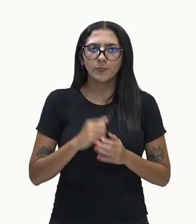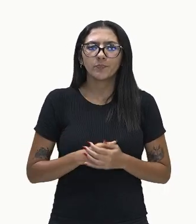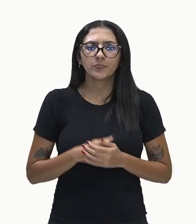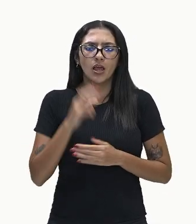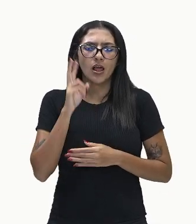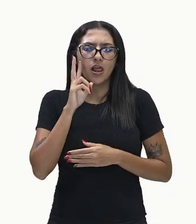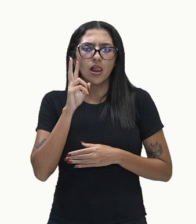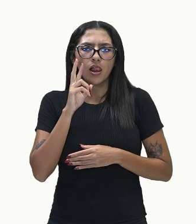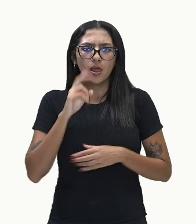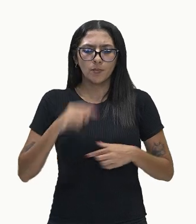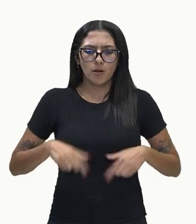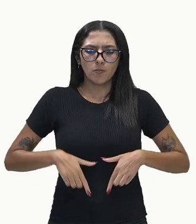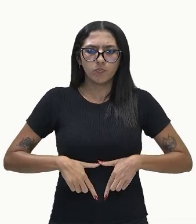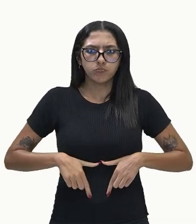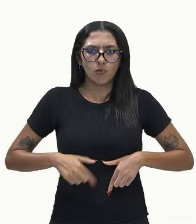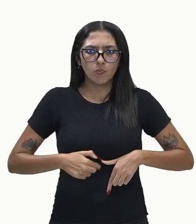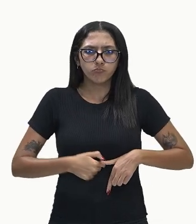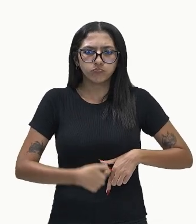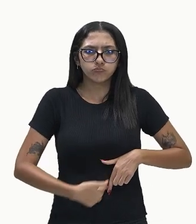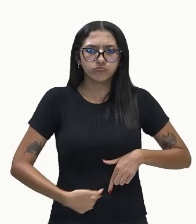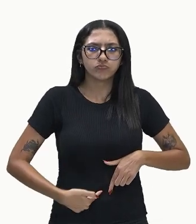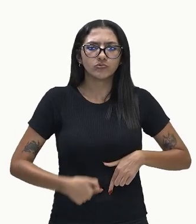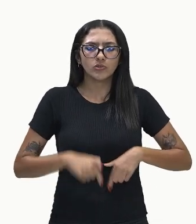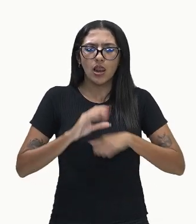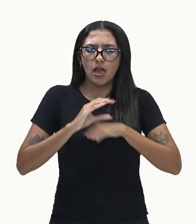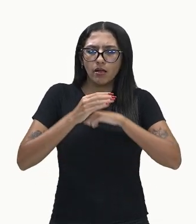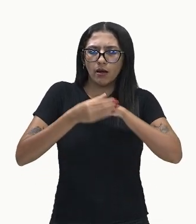nosso endométrio,